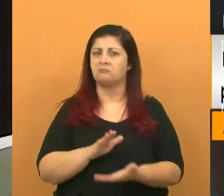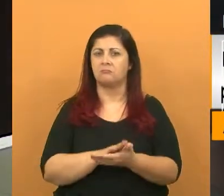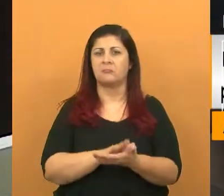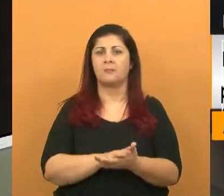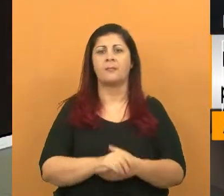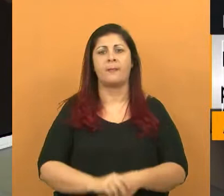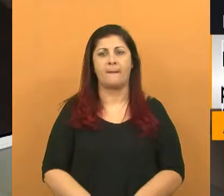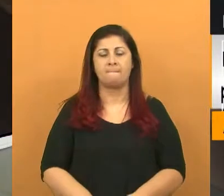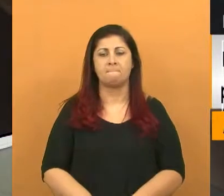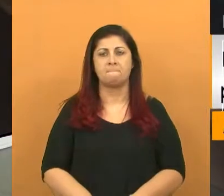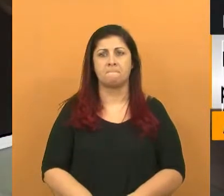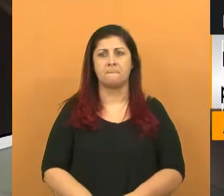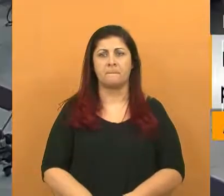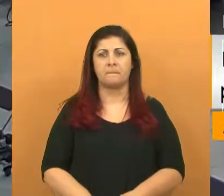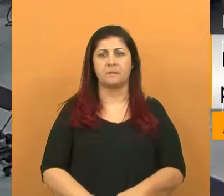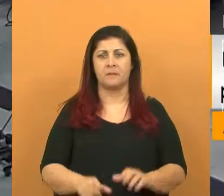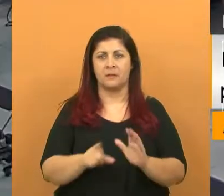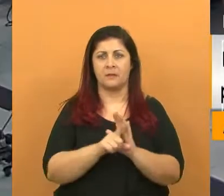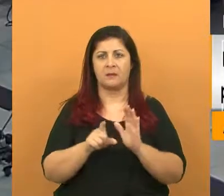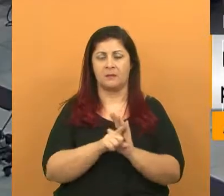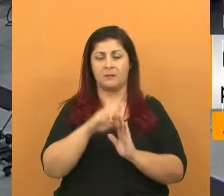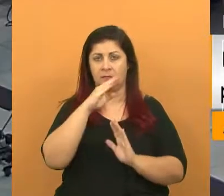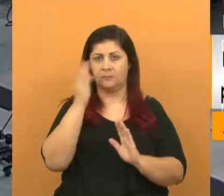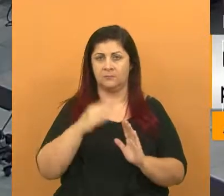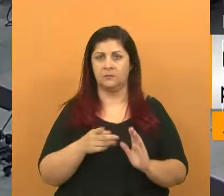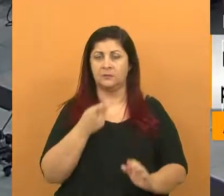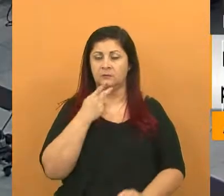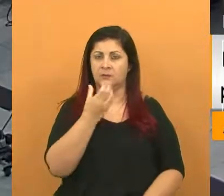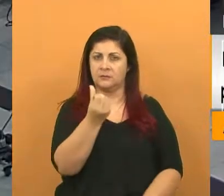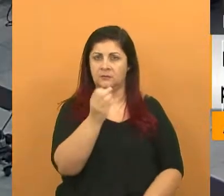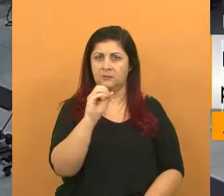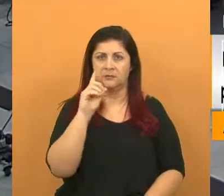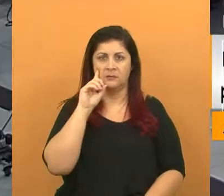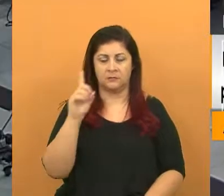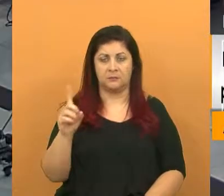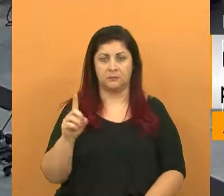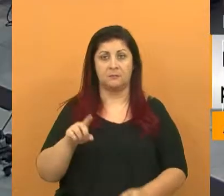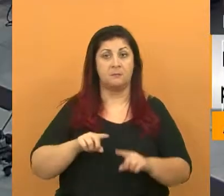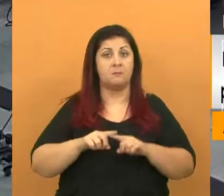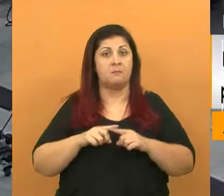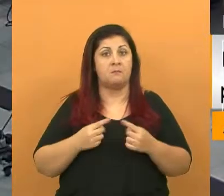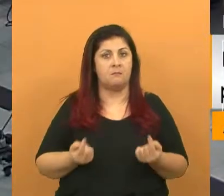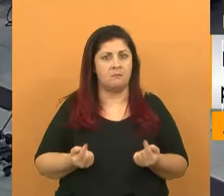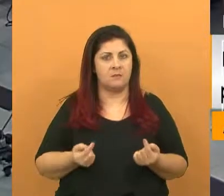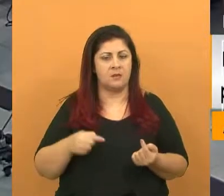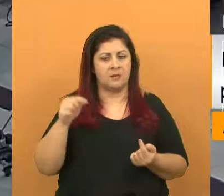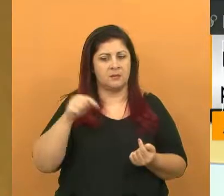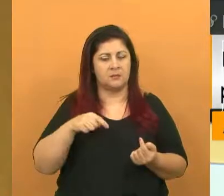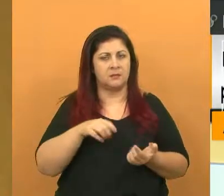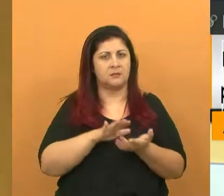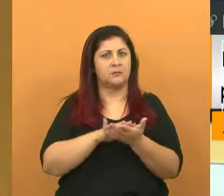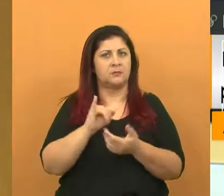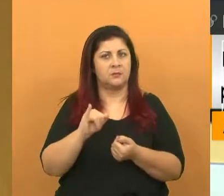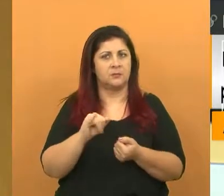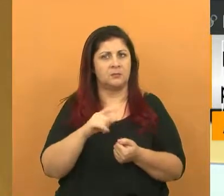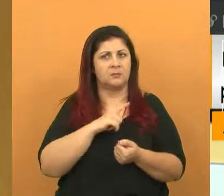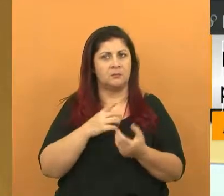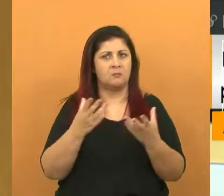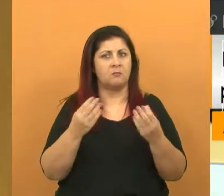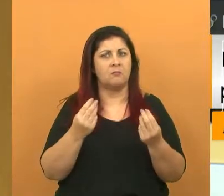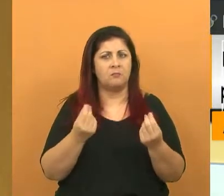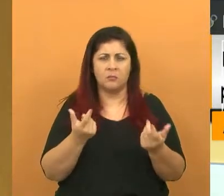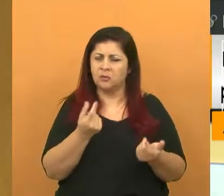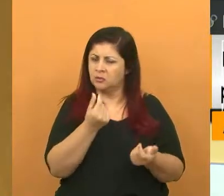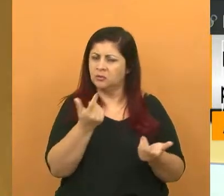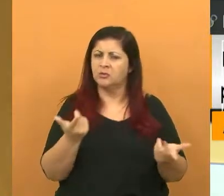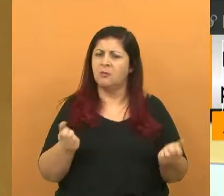A lei nacional do SUS, ela impõe o prazo de 60 dias, mas dada a característica de Jacareí, que tem um volume muito maior de recursos,